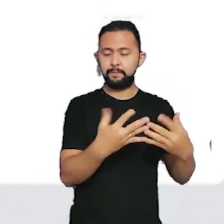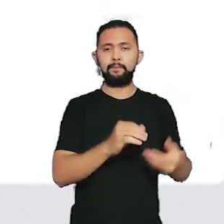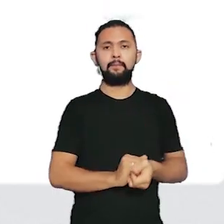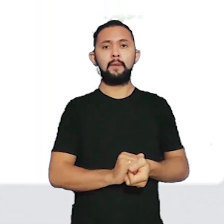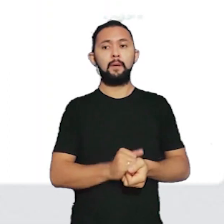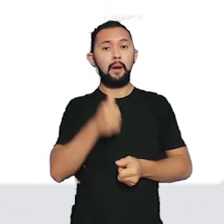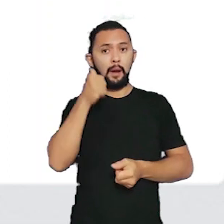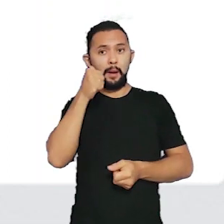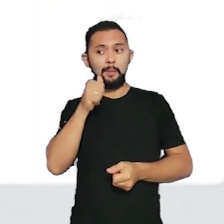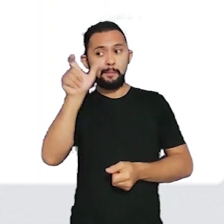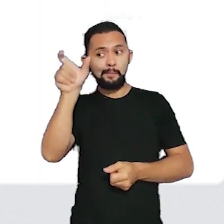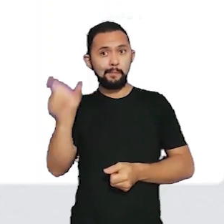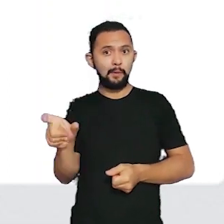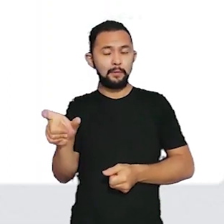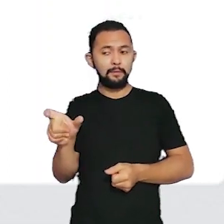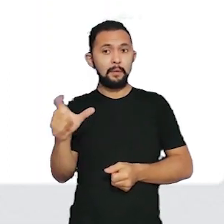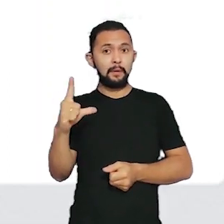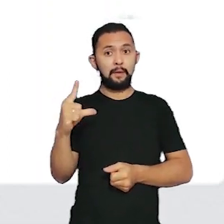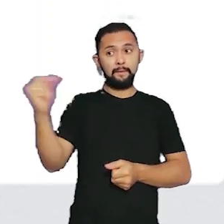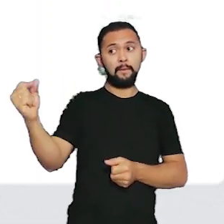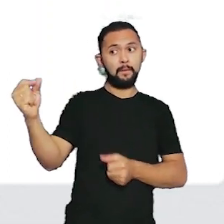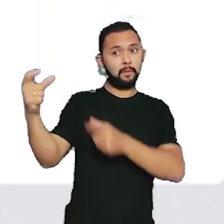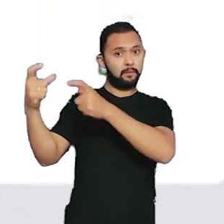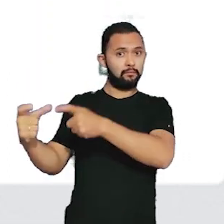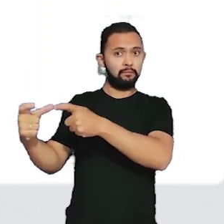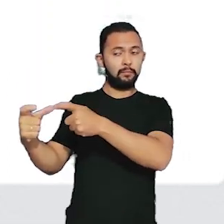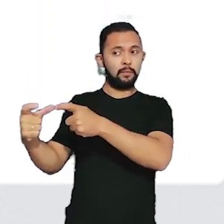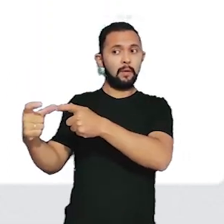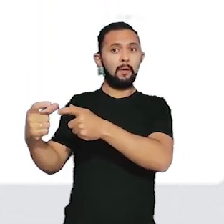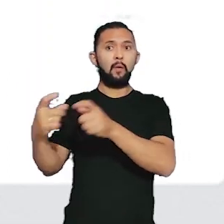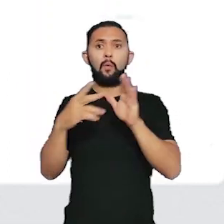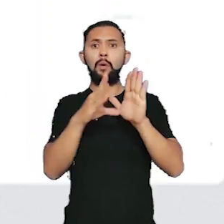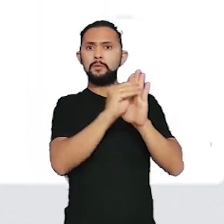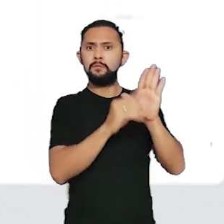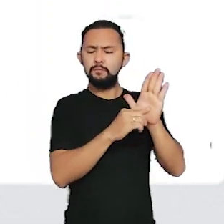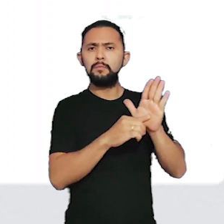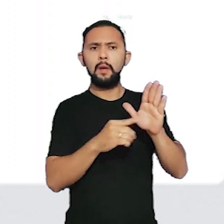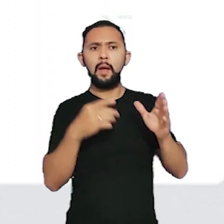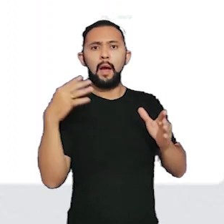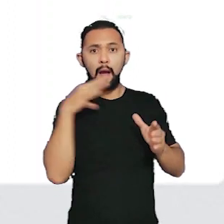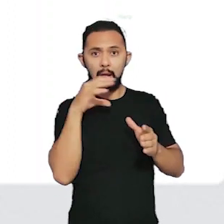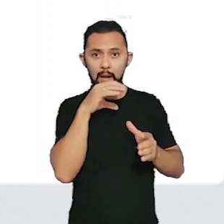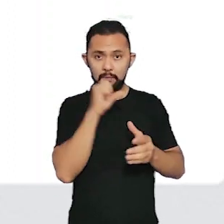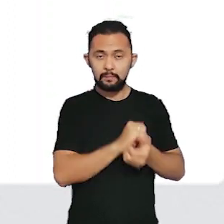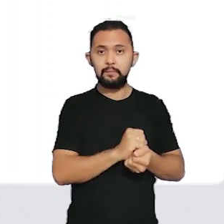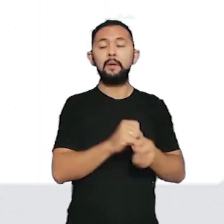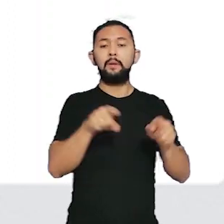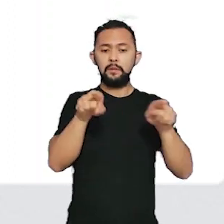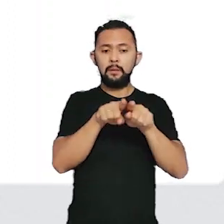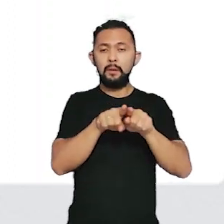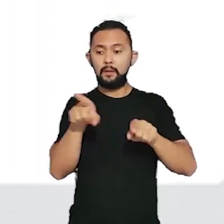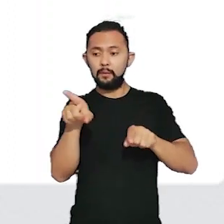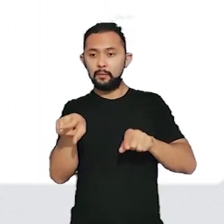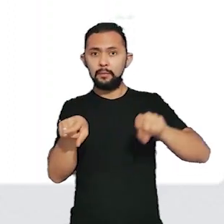lá fora, ó, a moça que está lá fora disse que o assunto é urgente. Então, a oração está sendo separada também